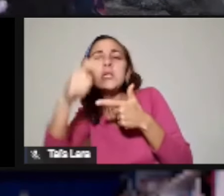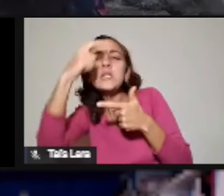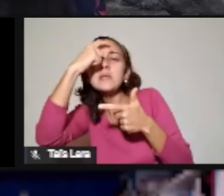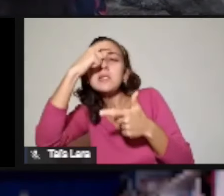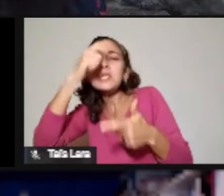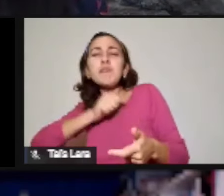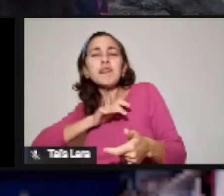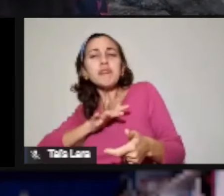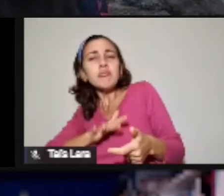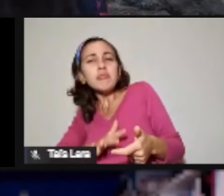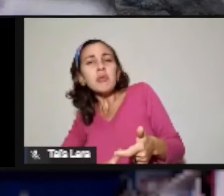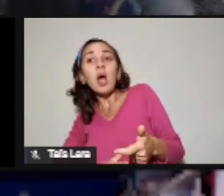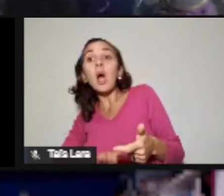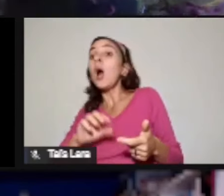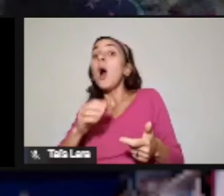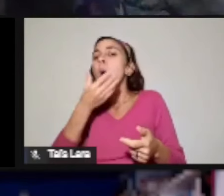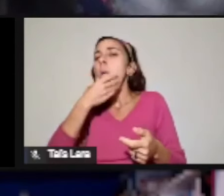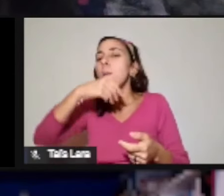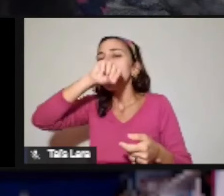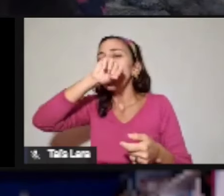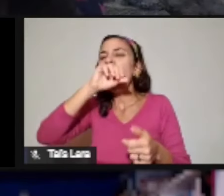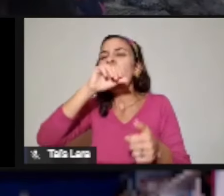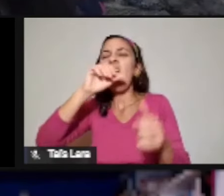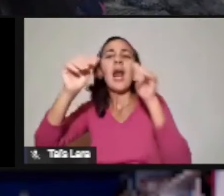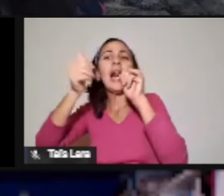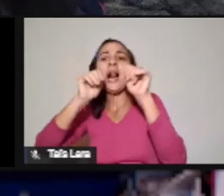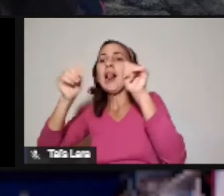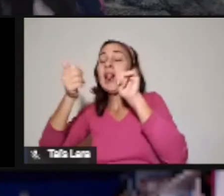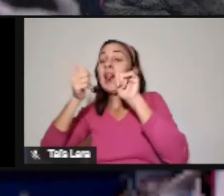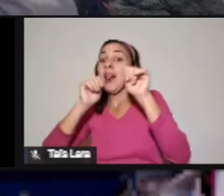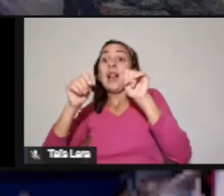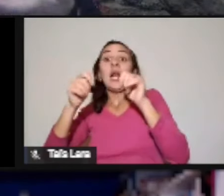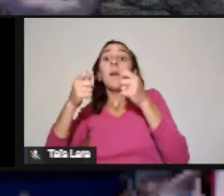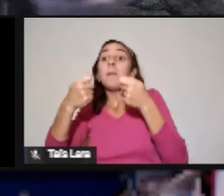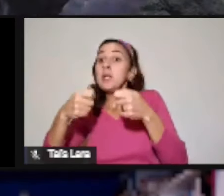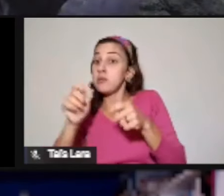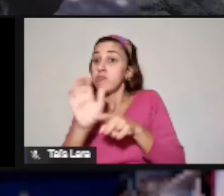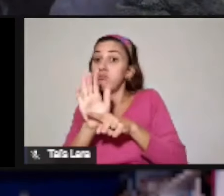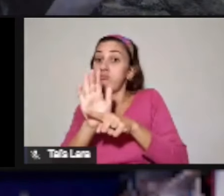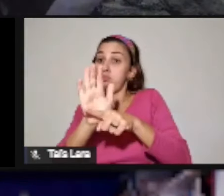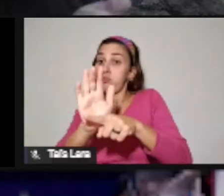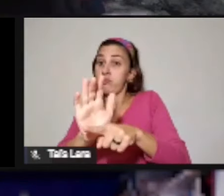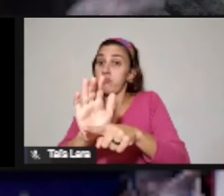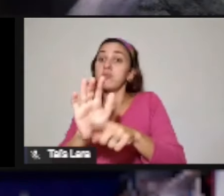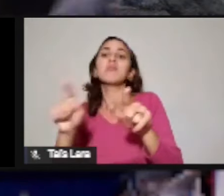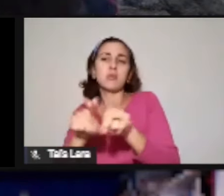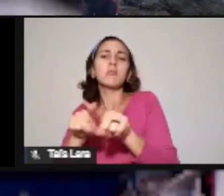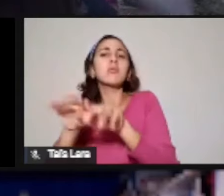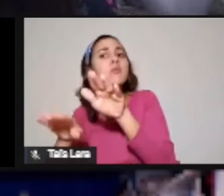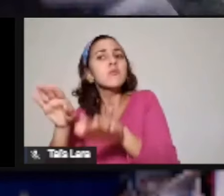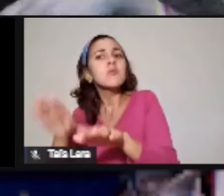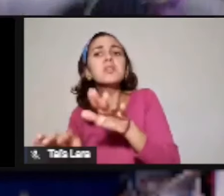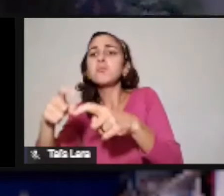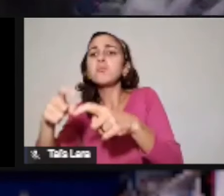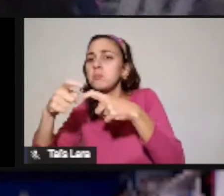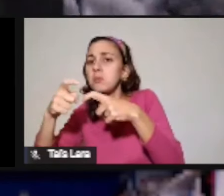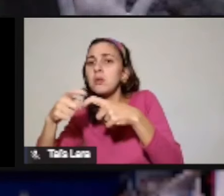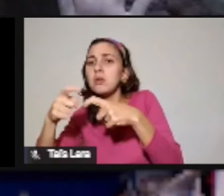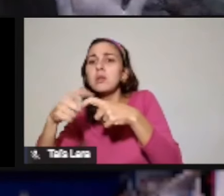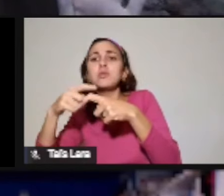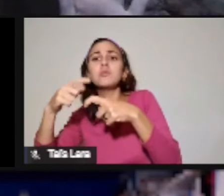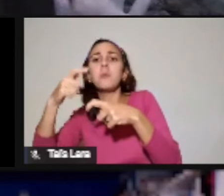problema em relação ao alcoolismo e precisa de um atendimento. Então, o Conselho Tutelar, ele não vai lá com um monte de polícia sair